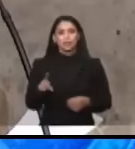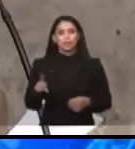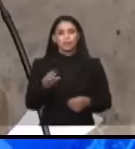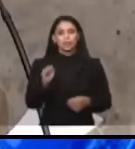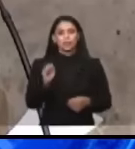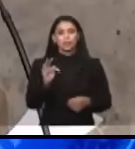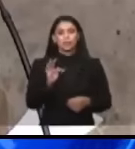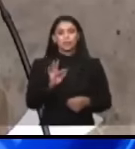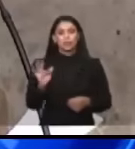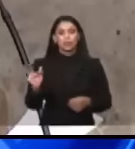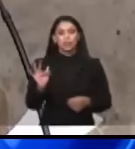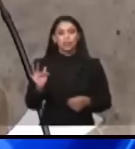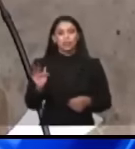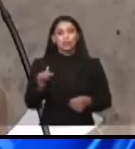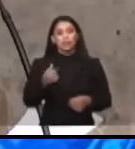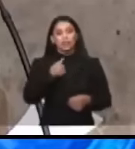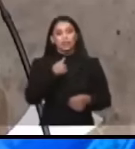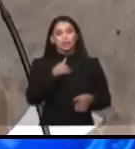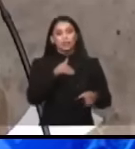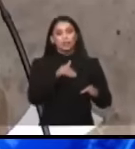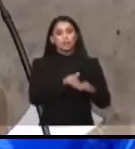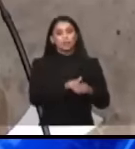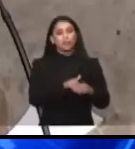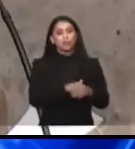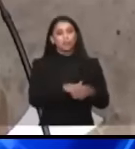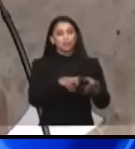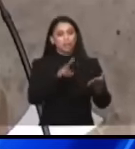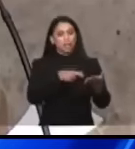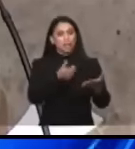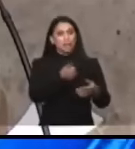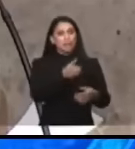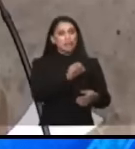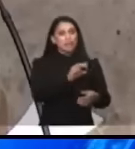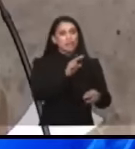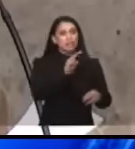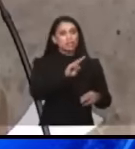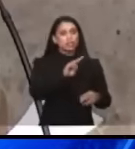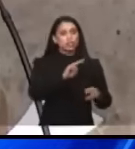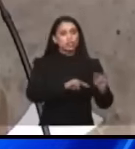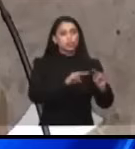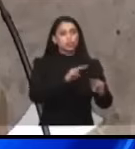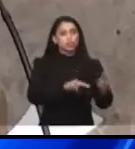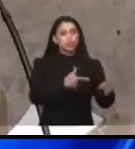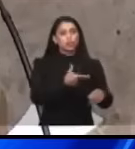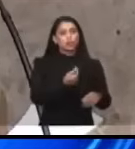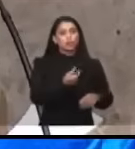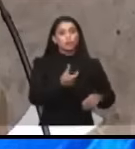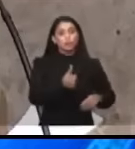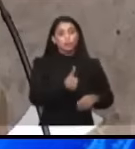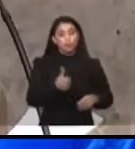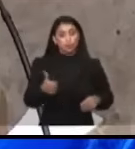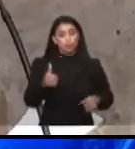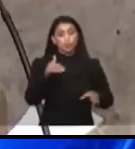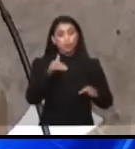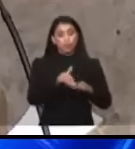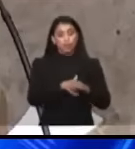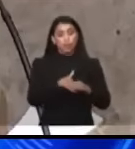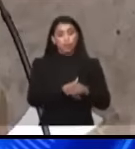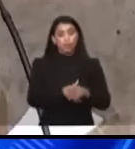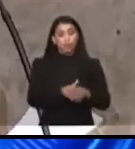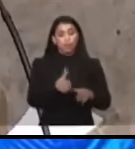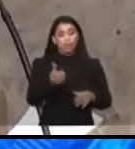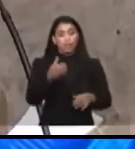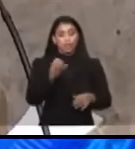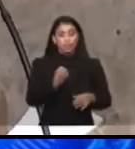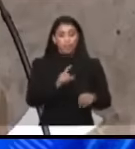aqui, seguindo o ministro Luiz Edson Fachin, em 10 de junho de 2021, eu votei às